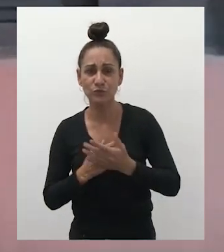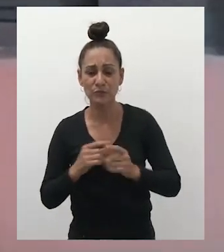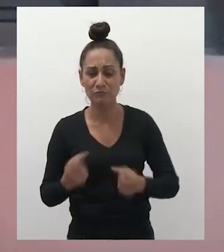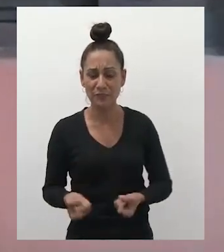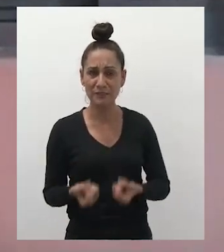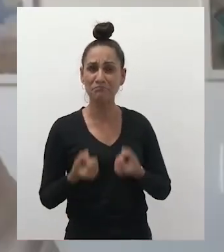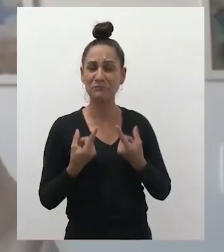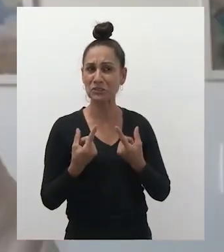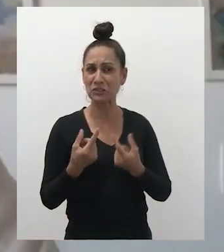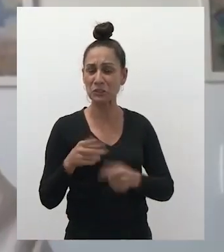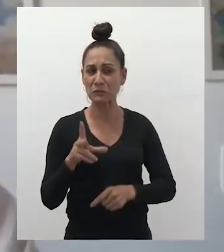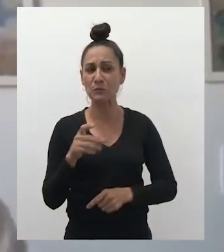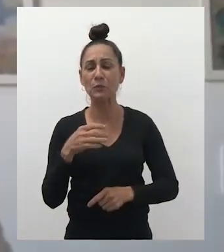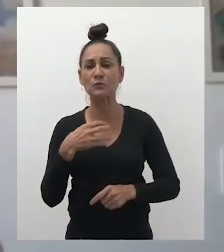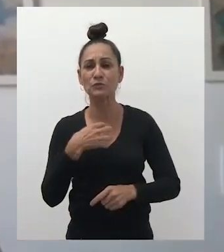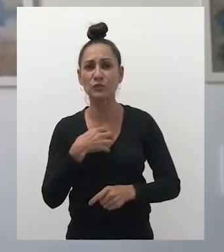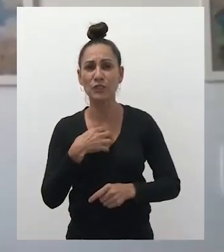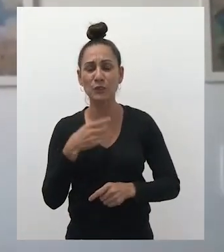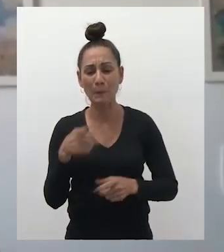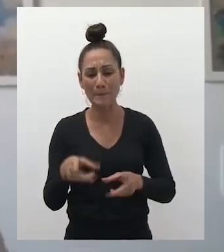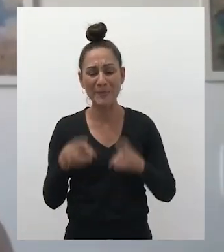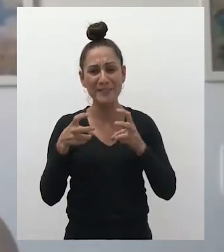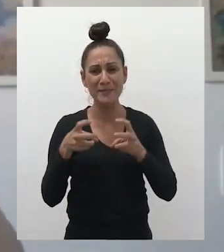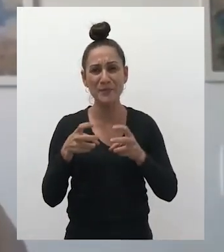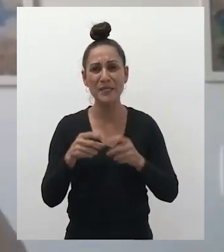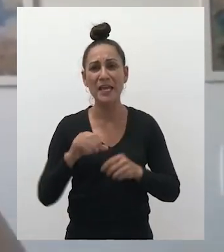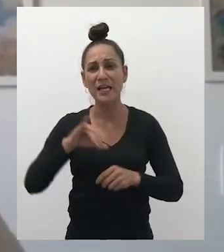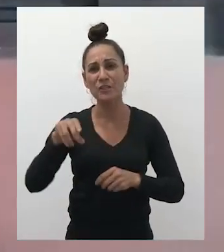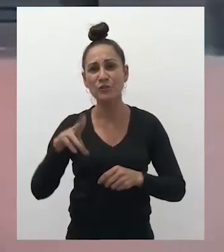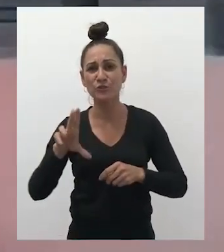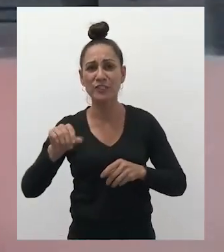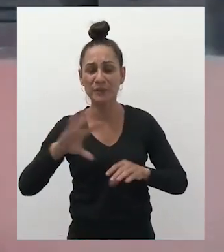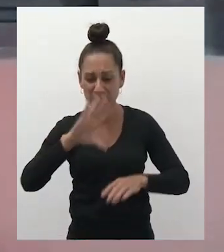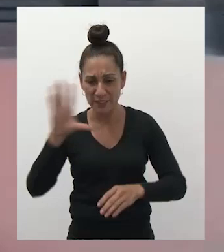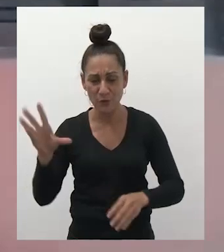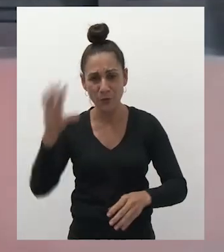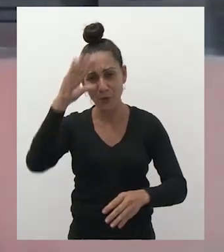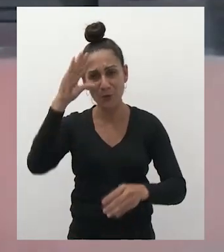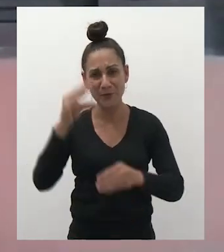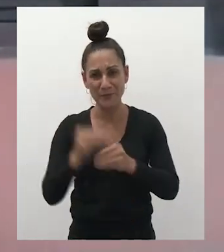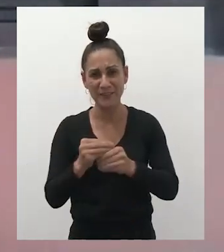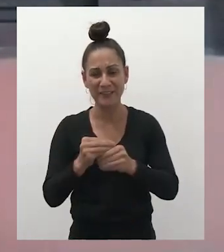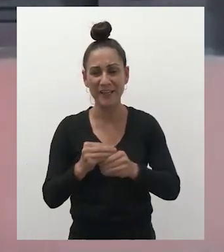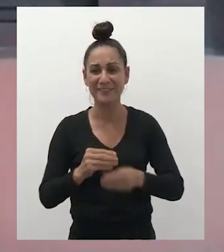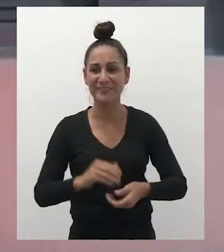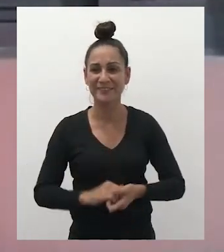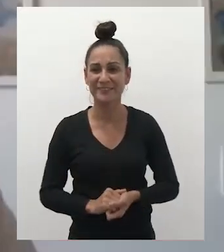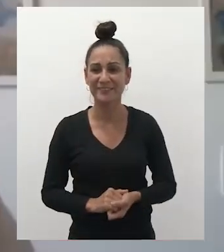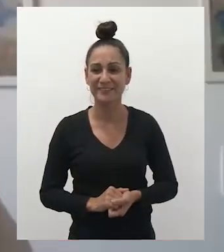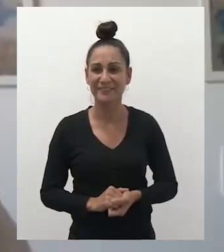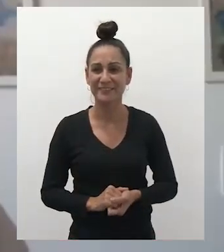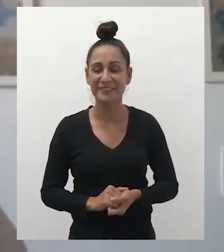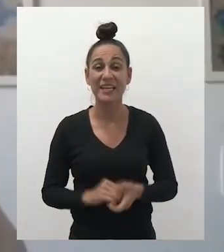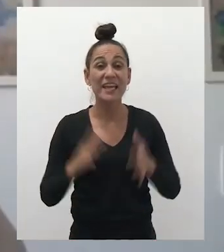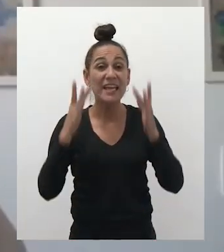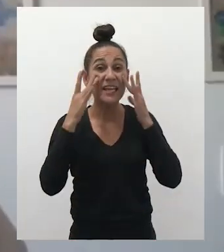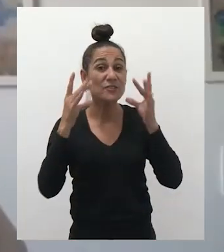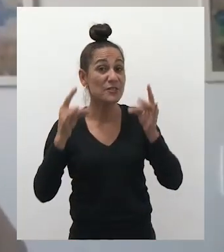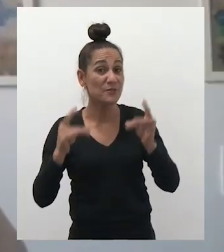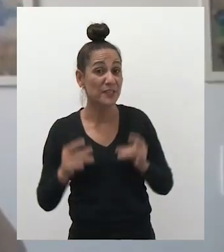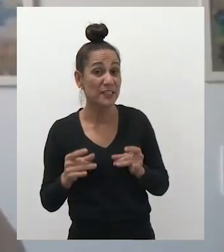estranhamento. Será que você pode bem rapidamente contemplar essa questão? Eu falo, esse tema